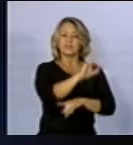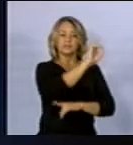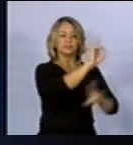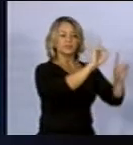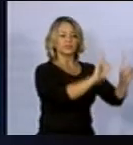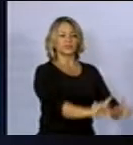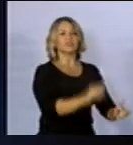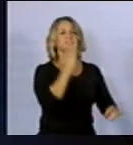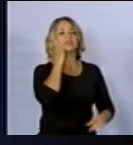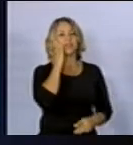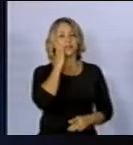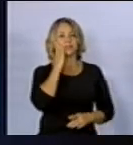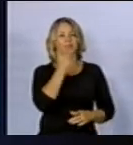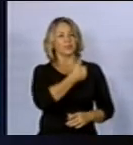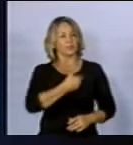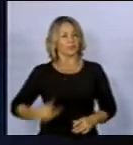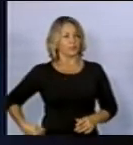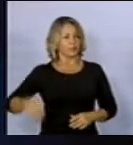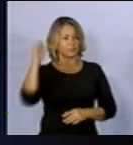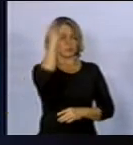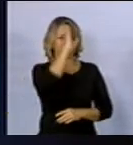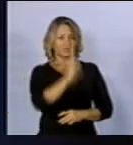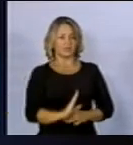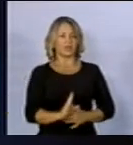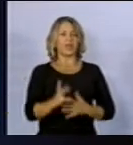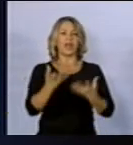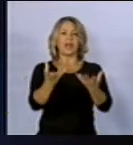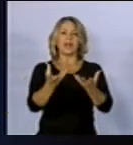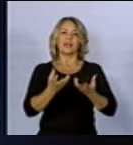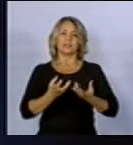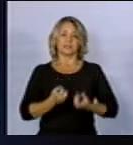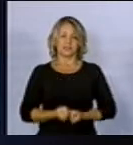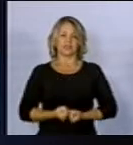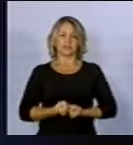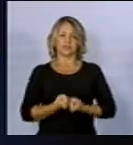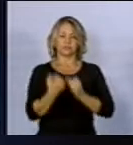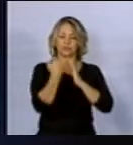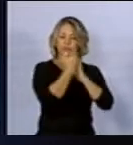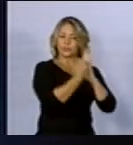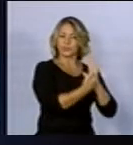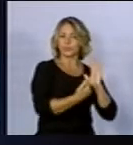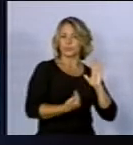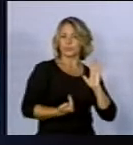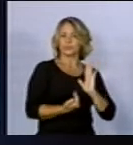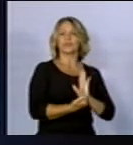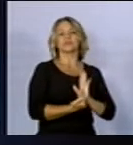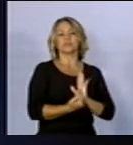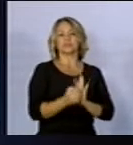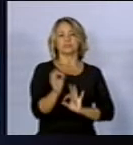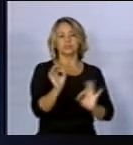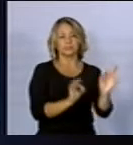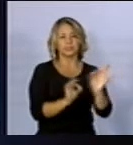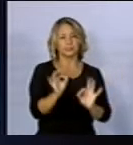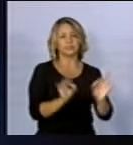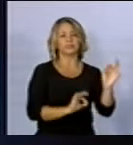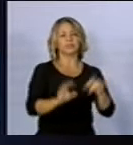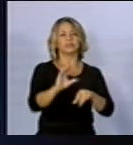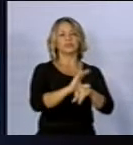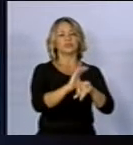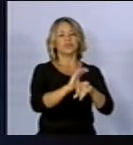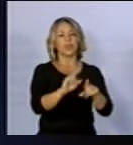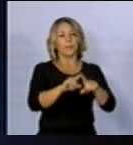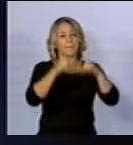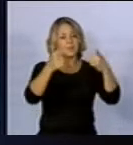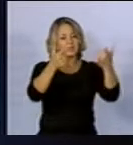que o estado brasileiro conscientemente assumiu no plano de nosso ordenamento constitucional o relevo indiscutível